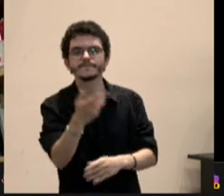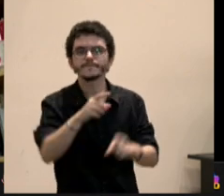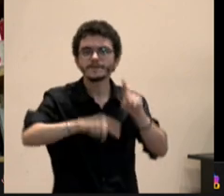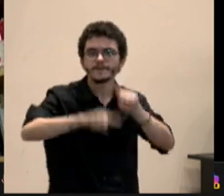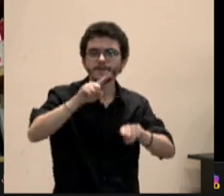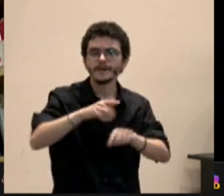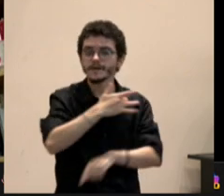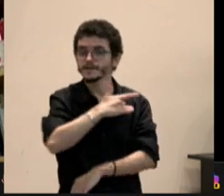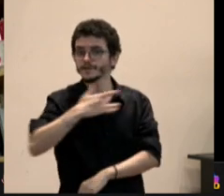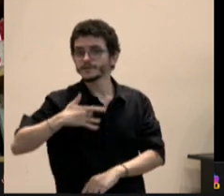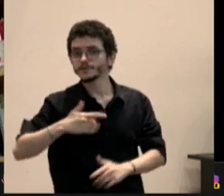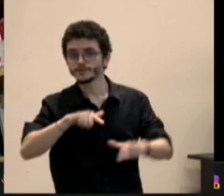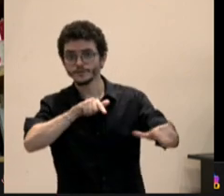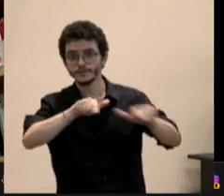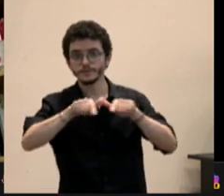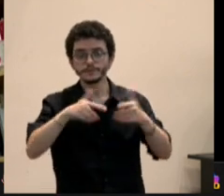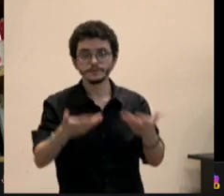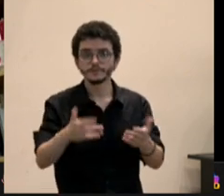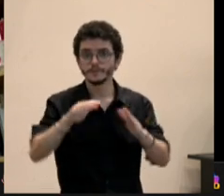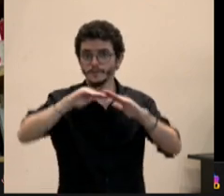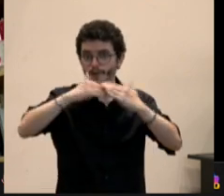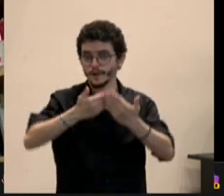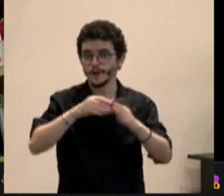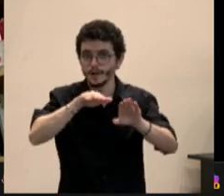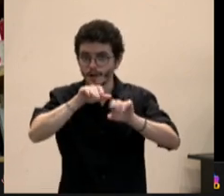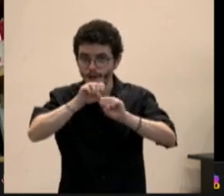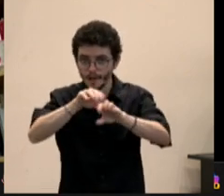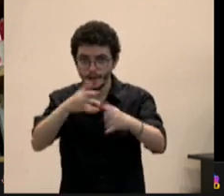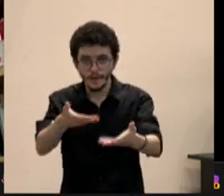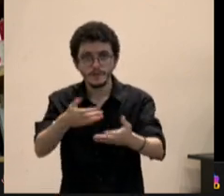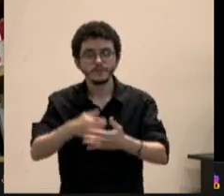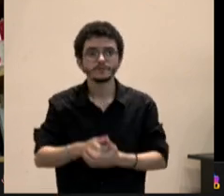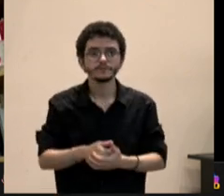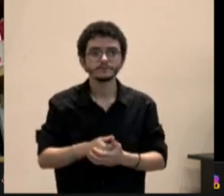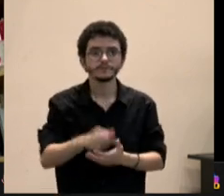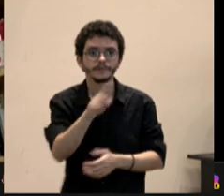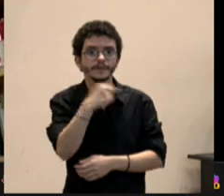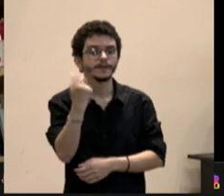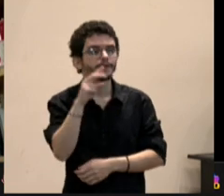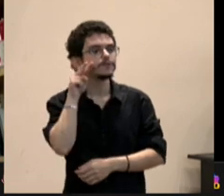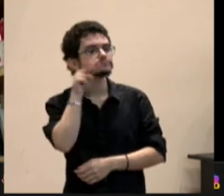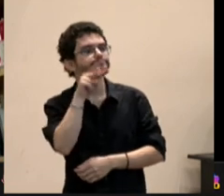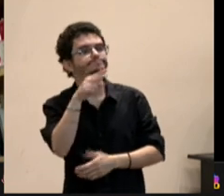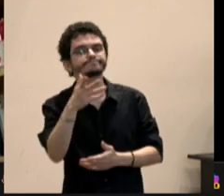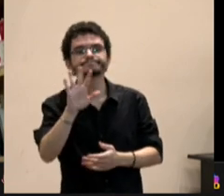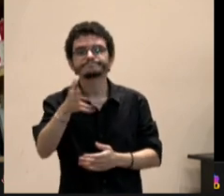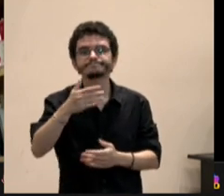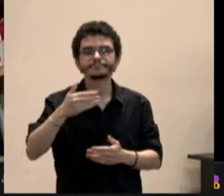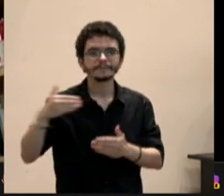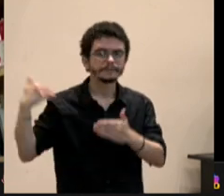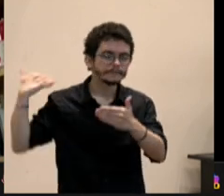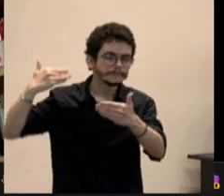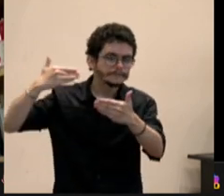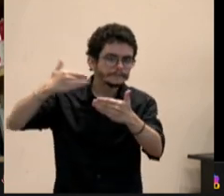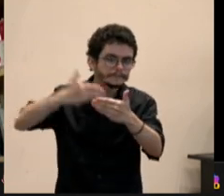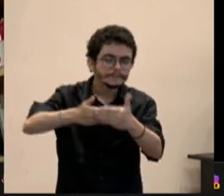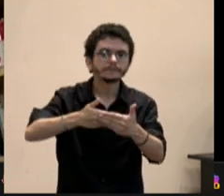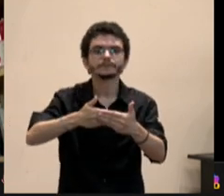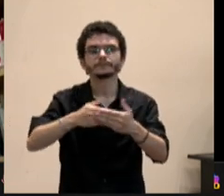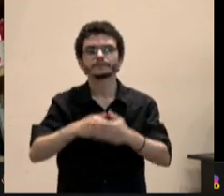de saúde dos trabalhadores em educação, porque a gente vem observando já de longa data as questões